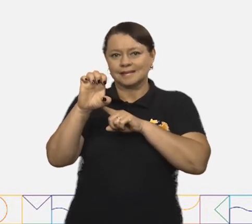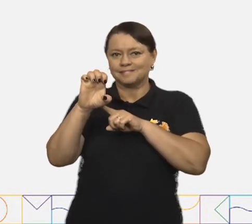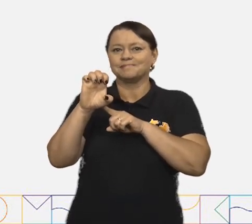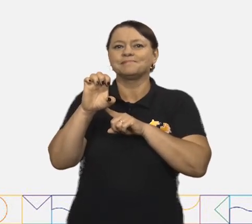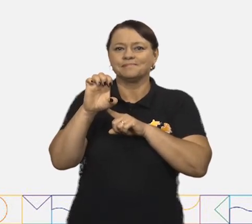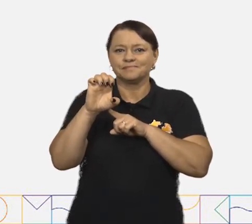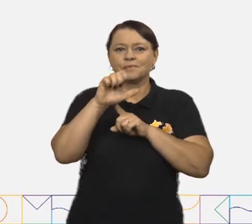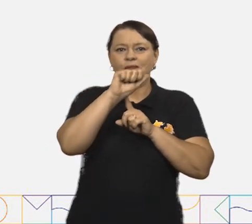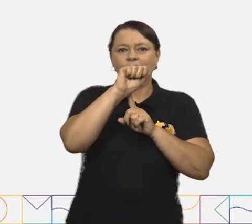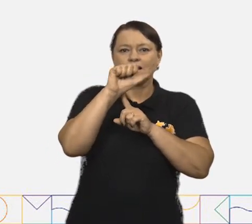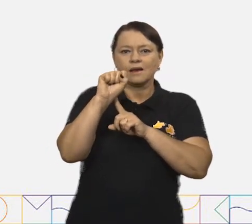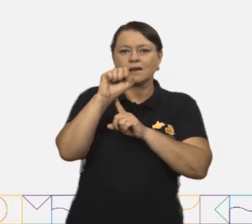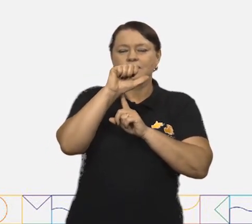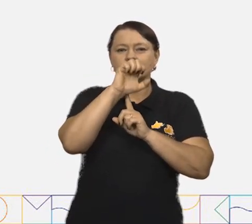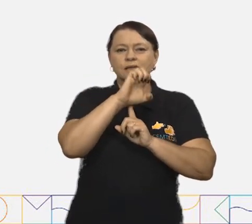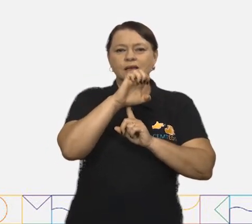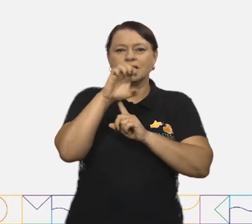quilômetros,